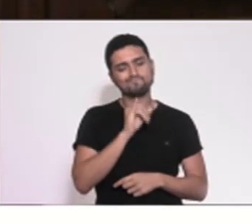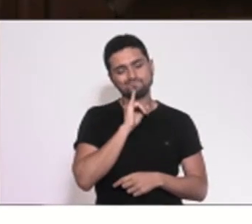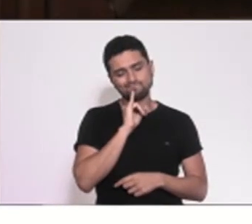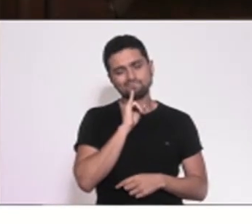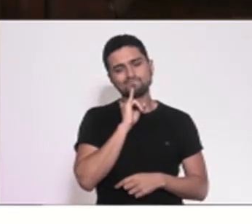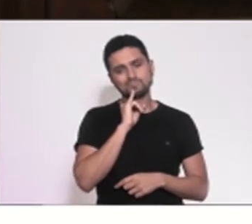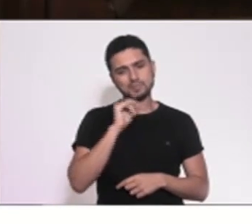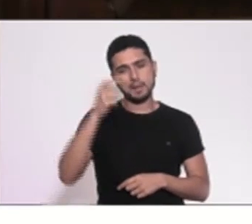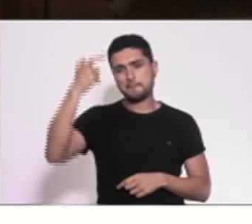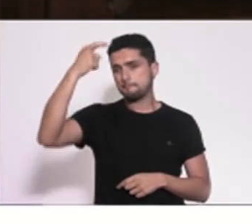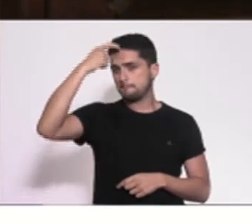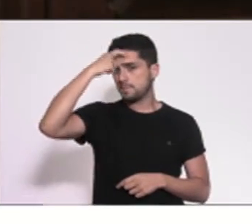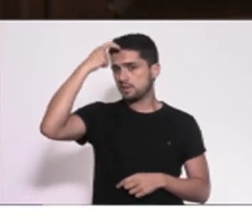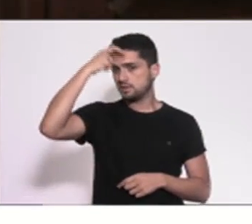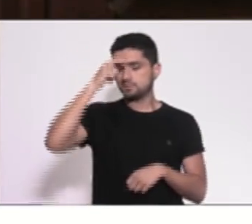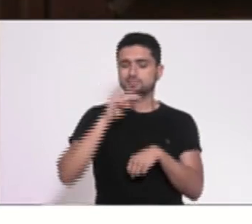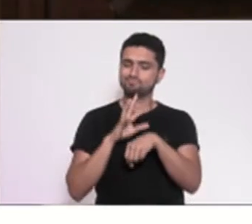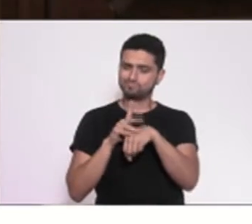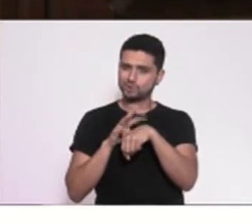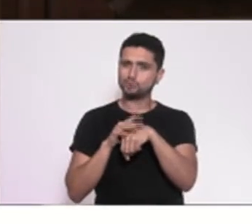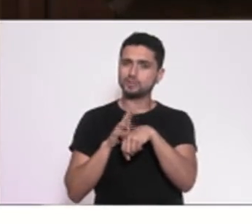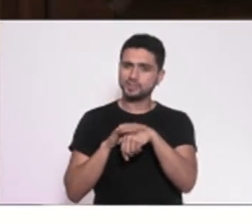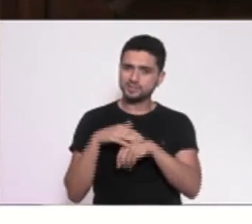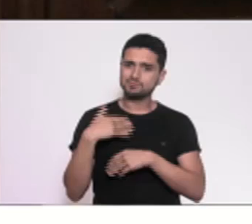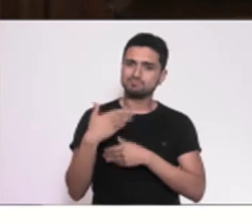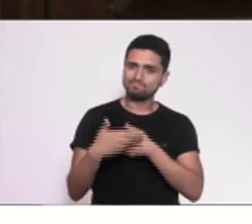conseguir, diante da sua humanidade, porque a gente